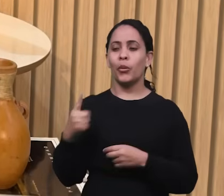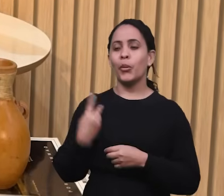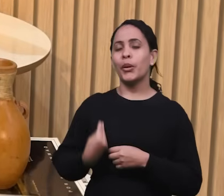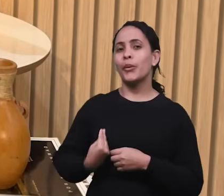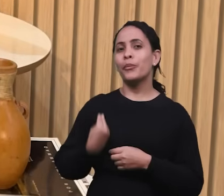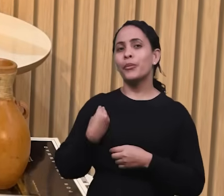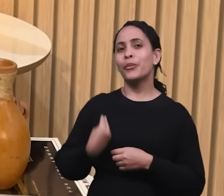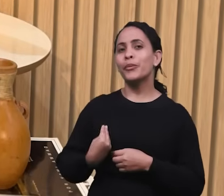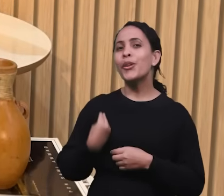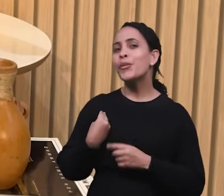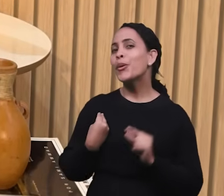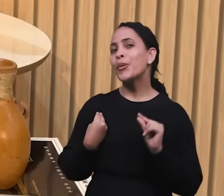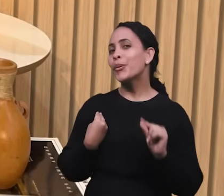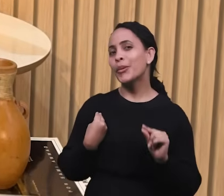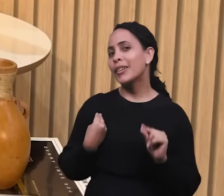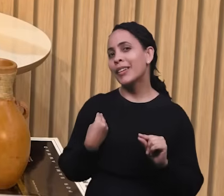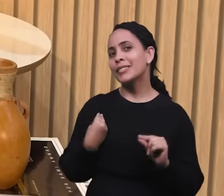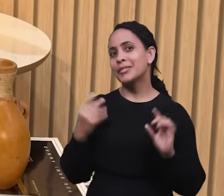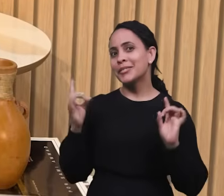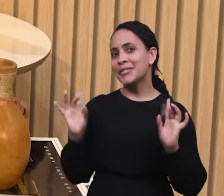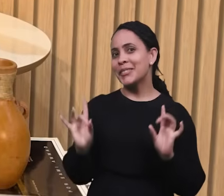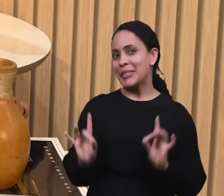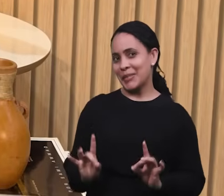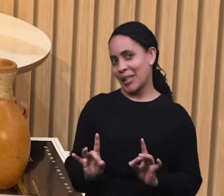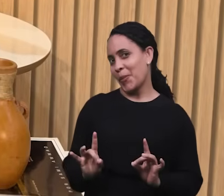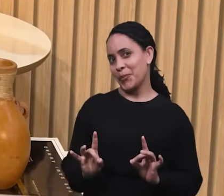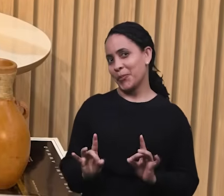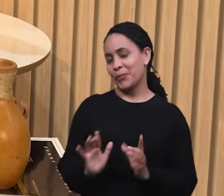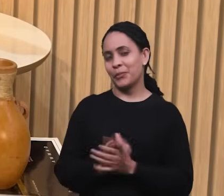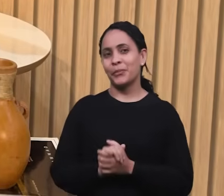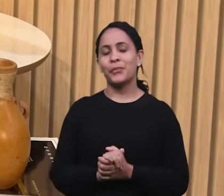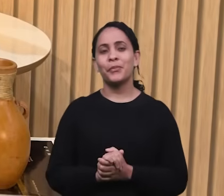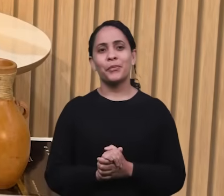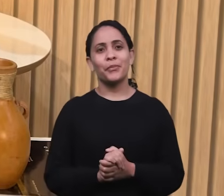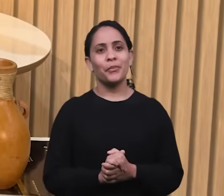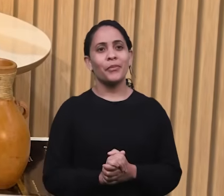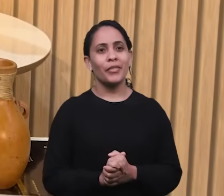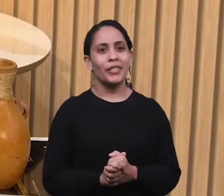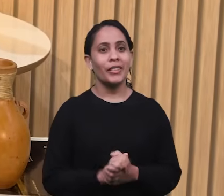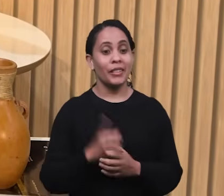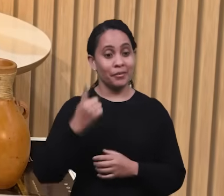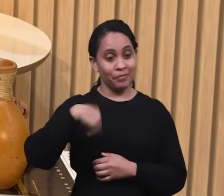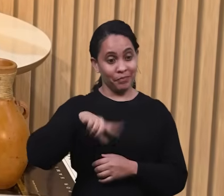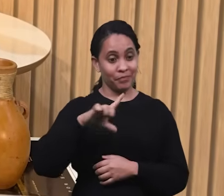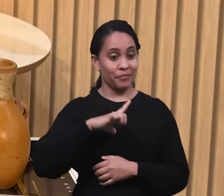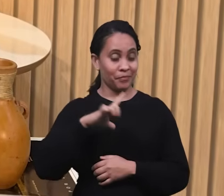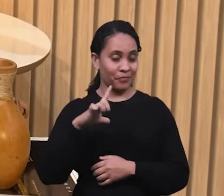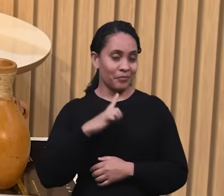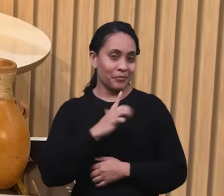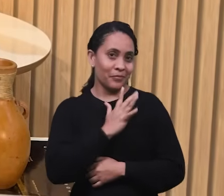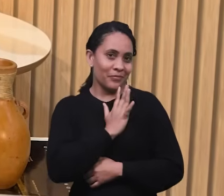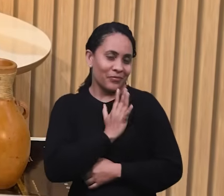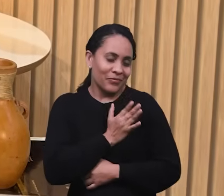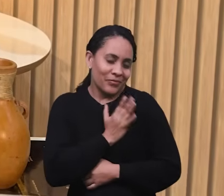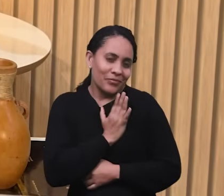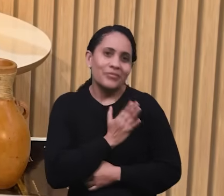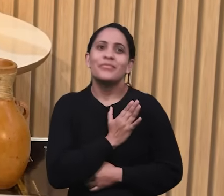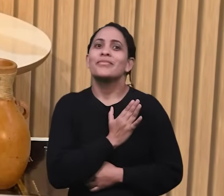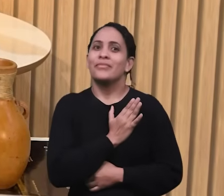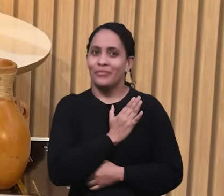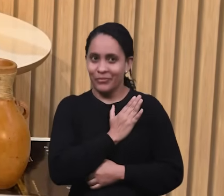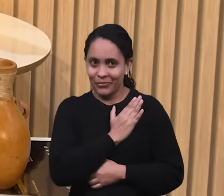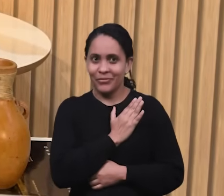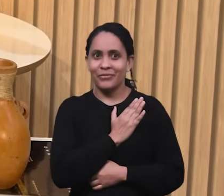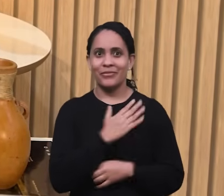de uma forma especial. E eles receberam isso com o coração aberto e